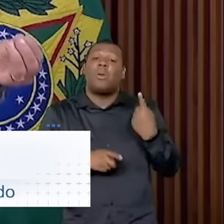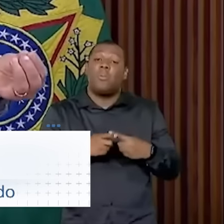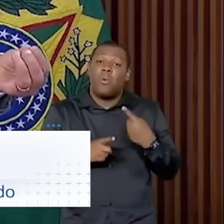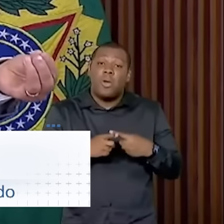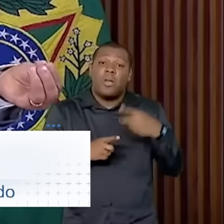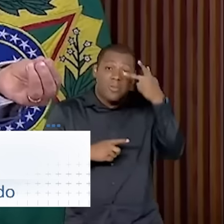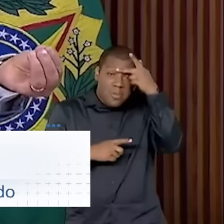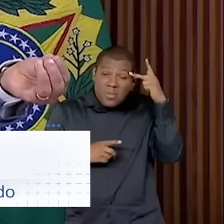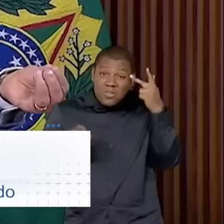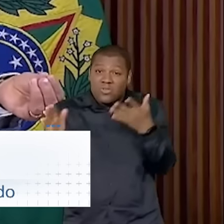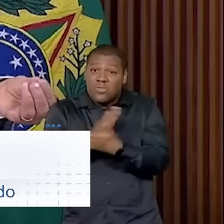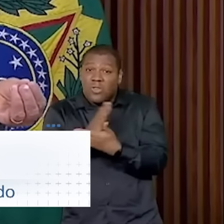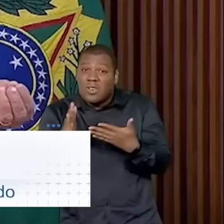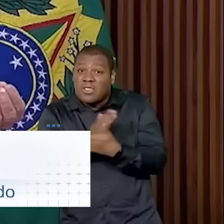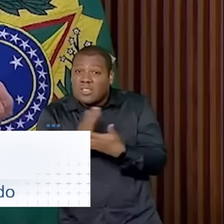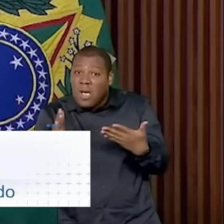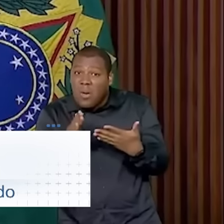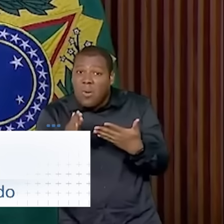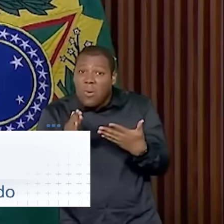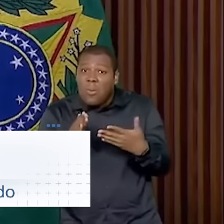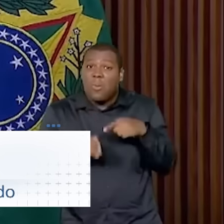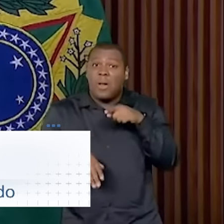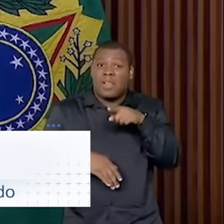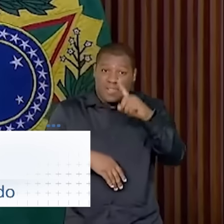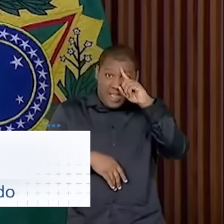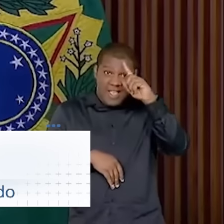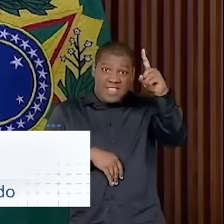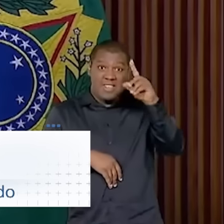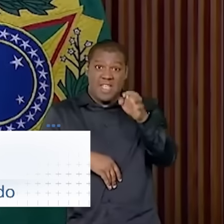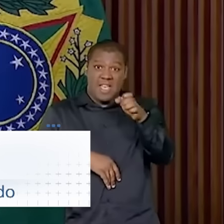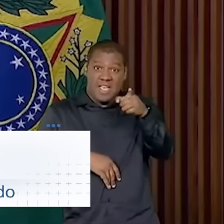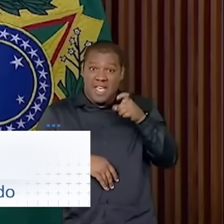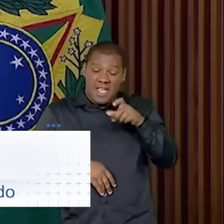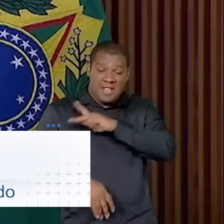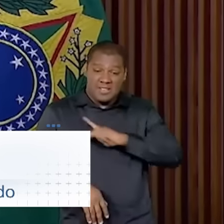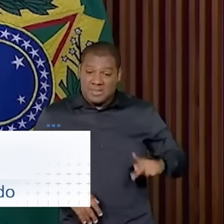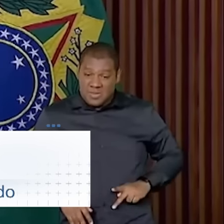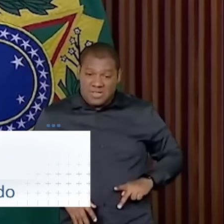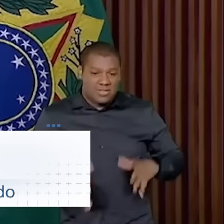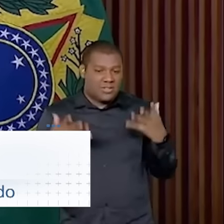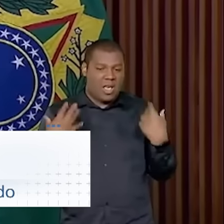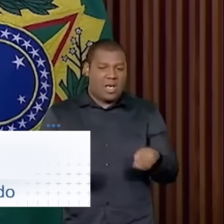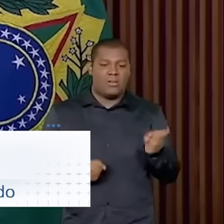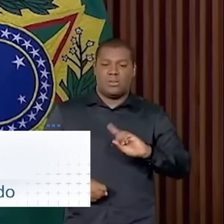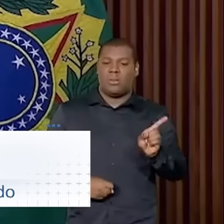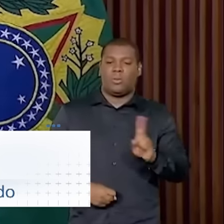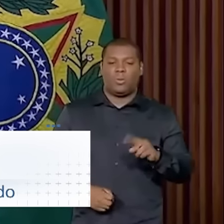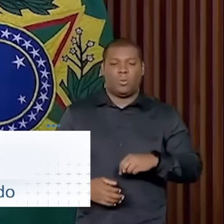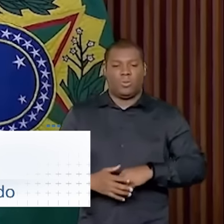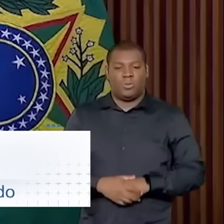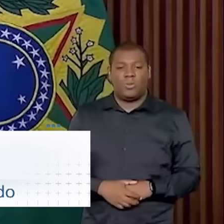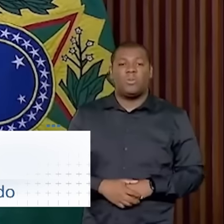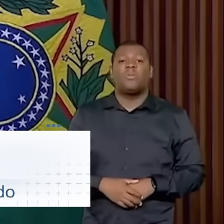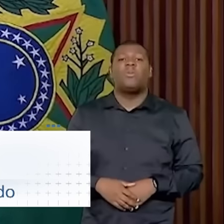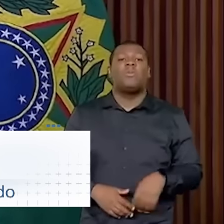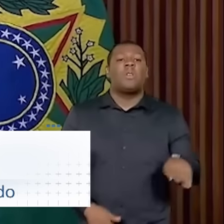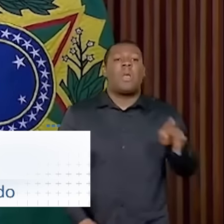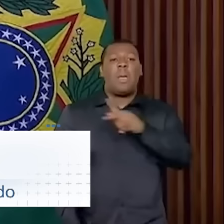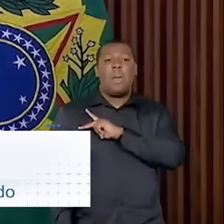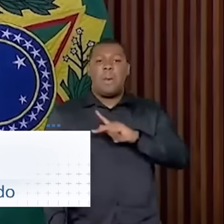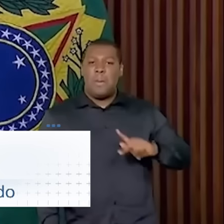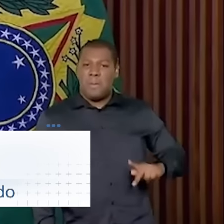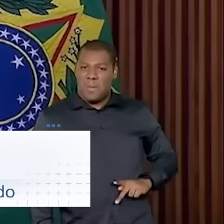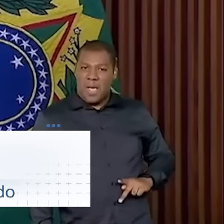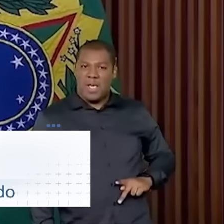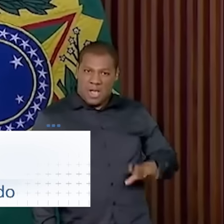não aceitaram a ideia do presidente, mas também porque o presidente é um covardão. Ele não teve coragem de